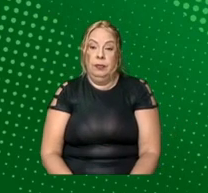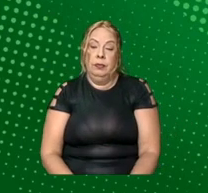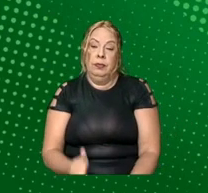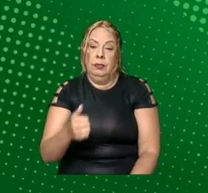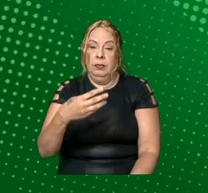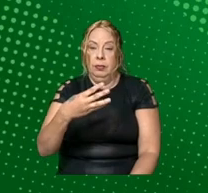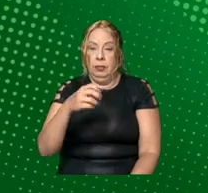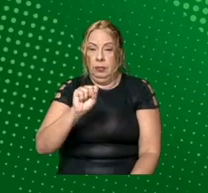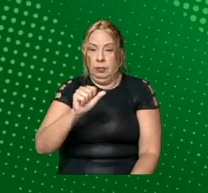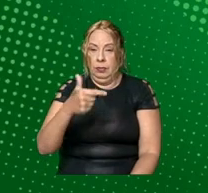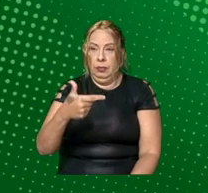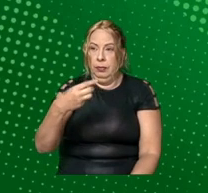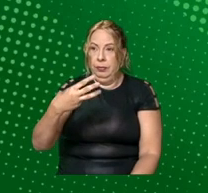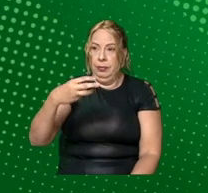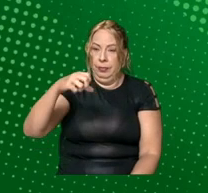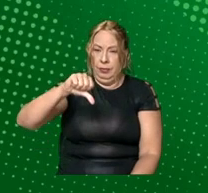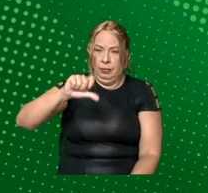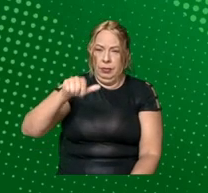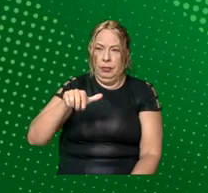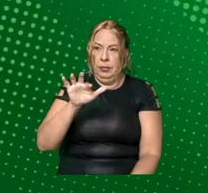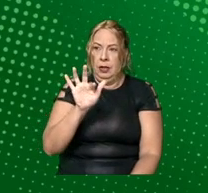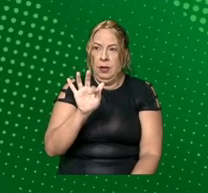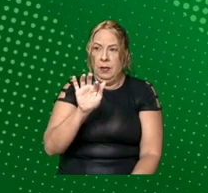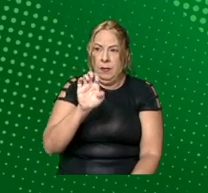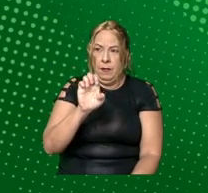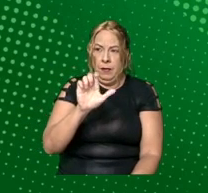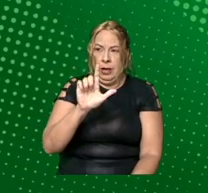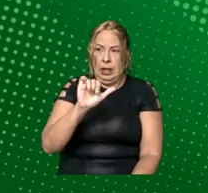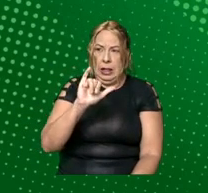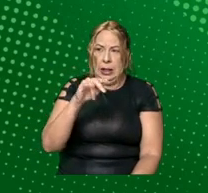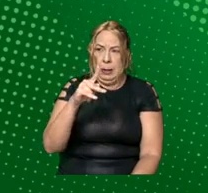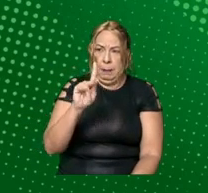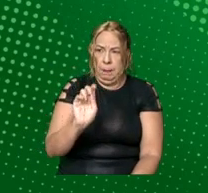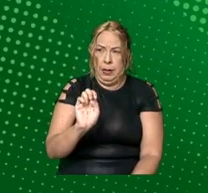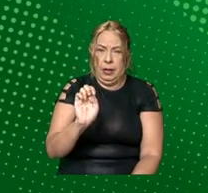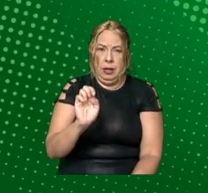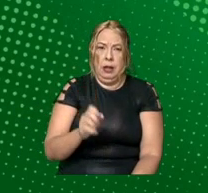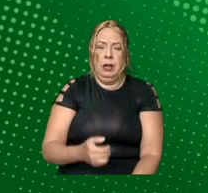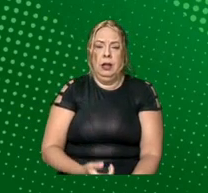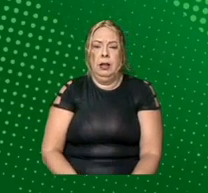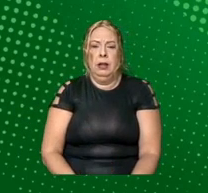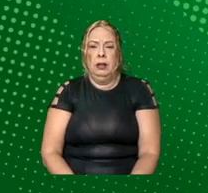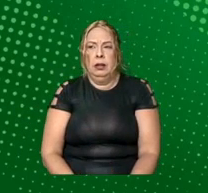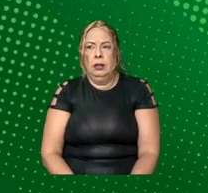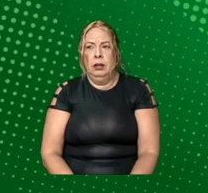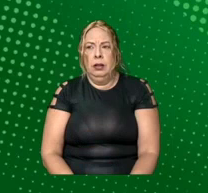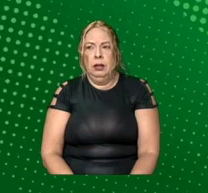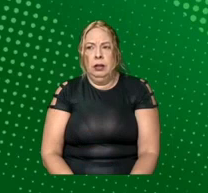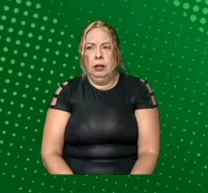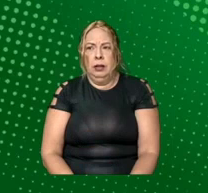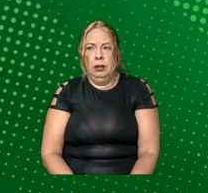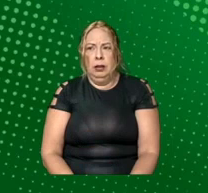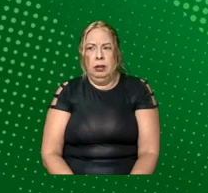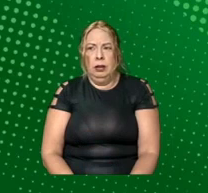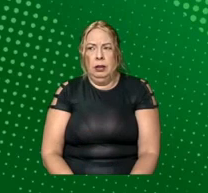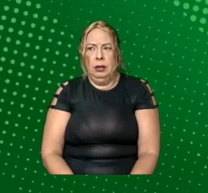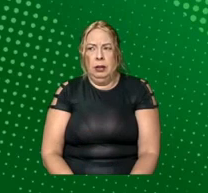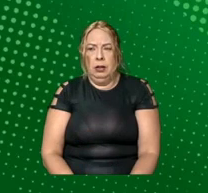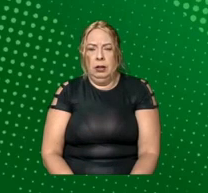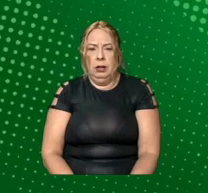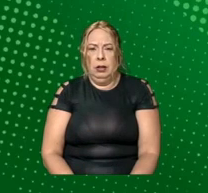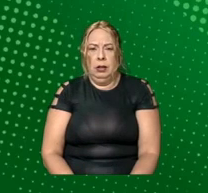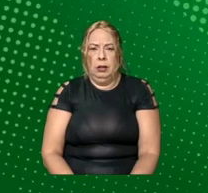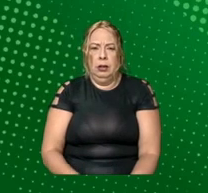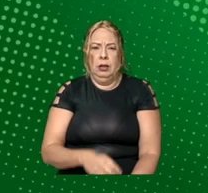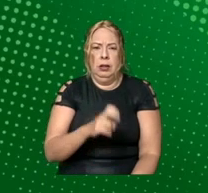no 148239, Felipe. Ana Cristina e Fiamma tá demais, São Cristóvão. Simbora